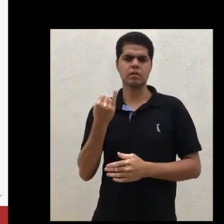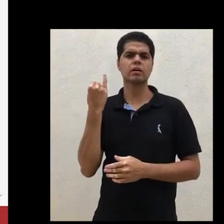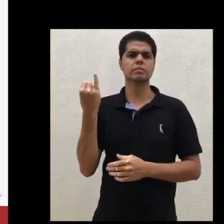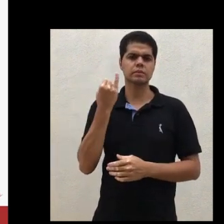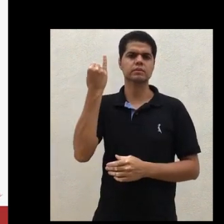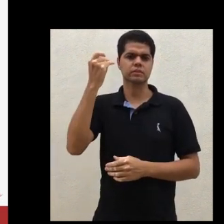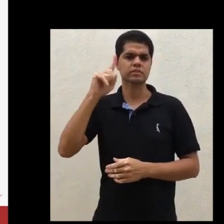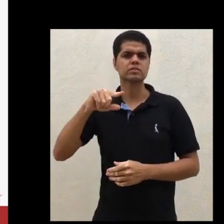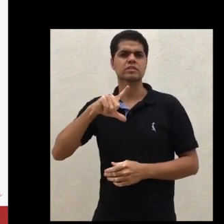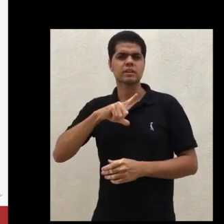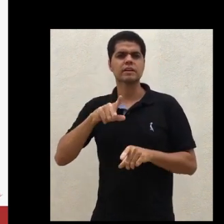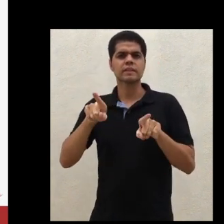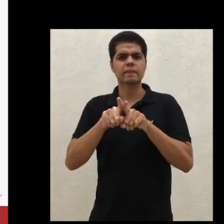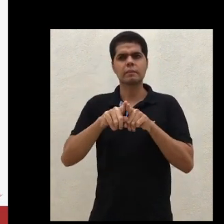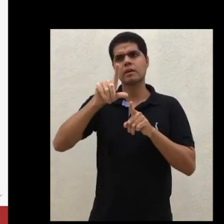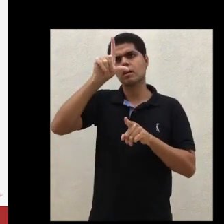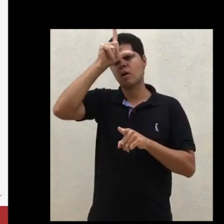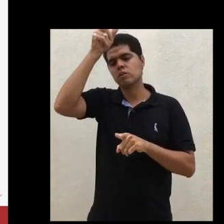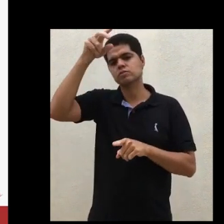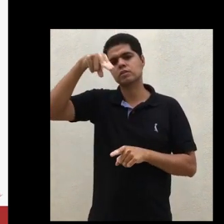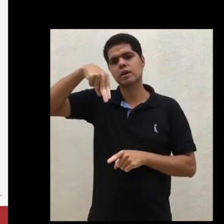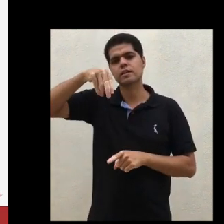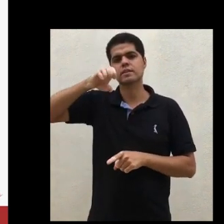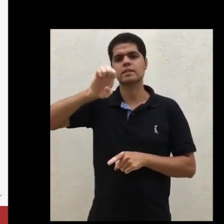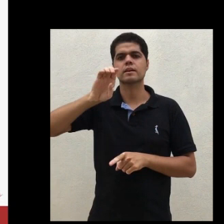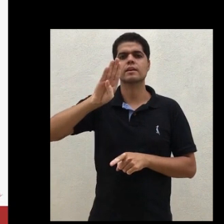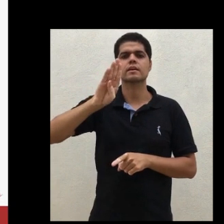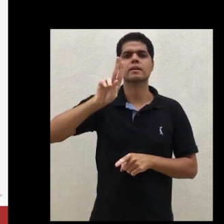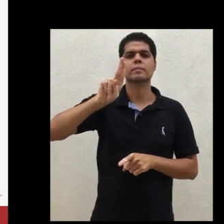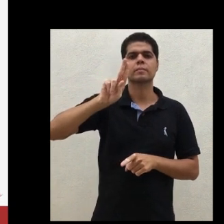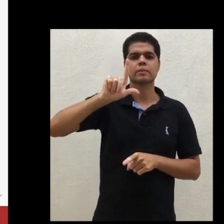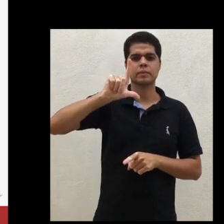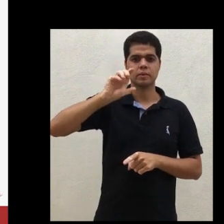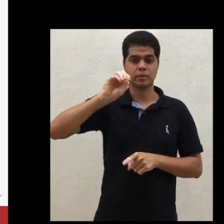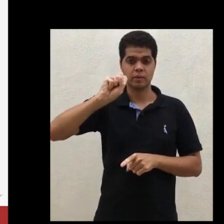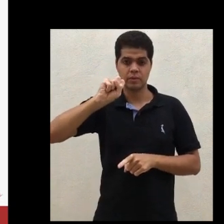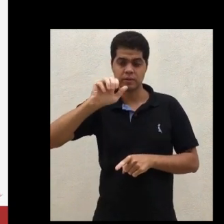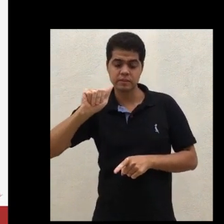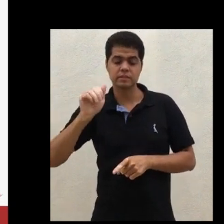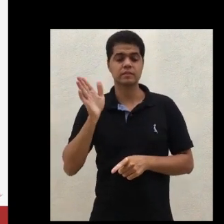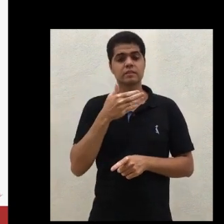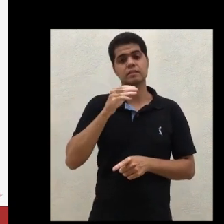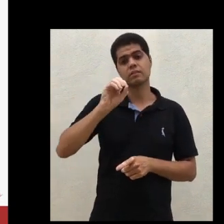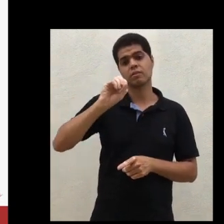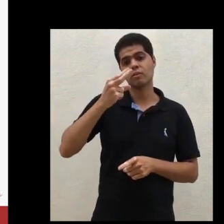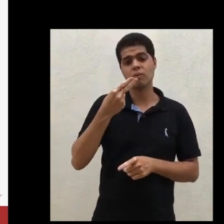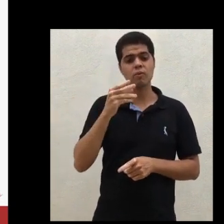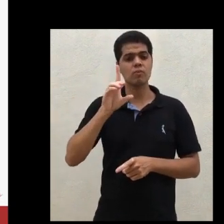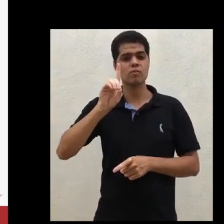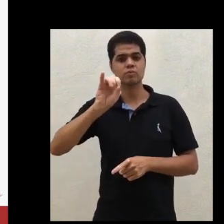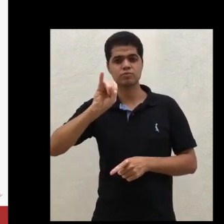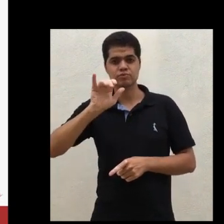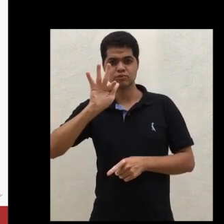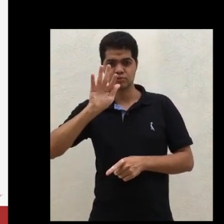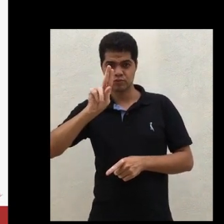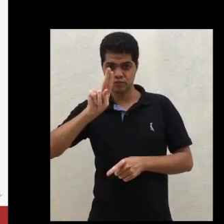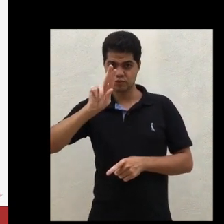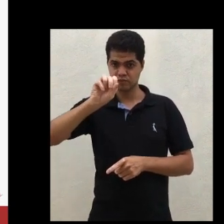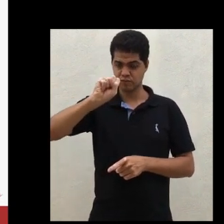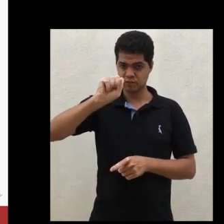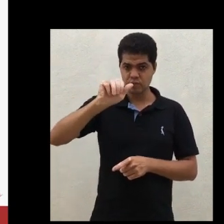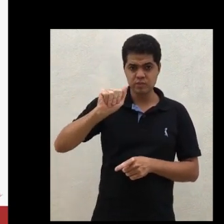ferramenta extremamente importante. Ela também é chamada de lógica nebulosa ou lógica difusa. Tá? Redes